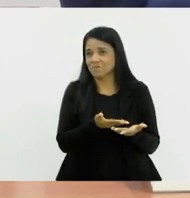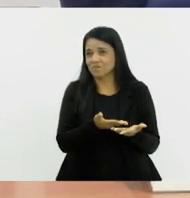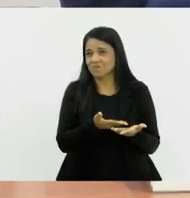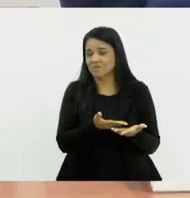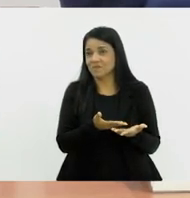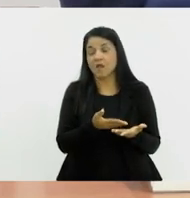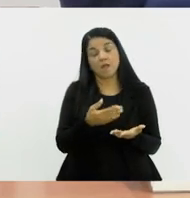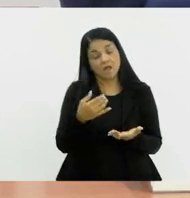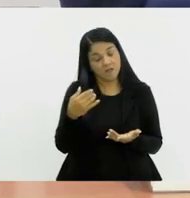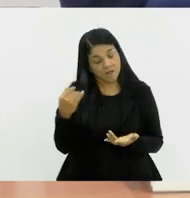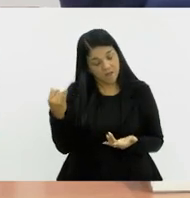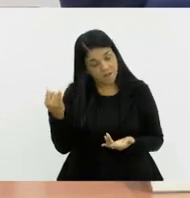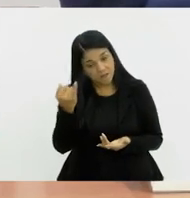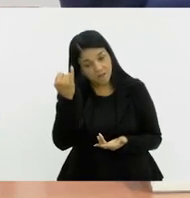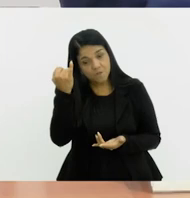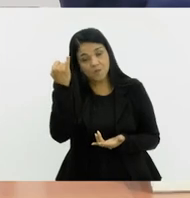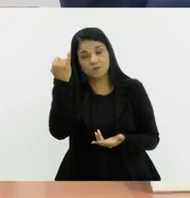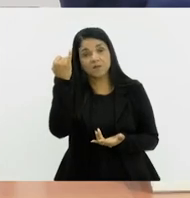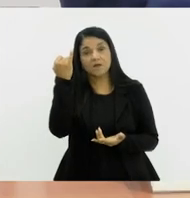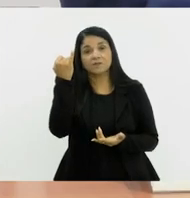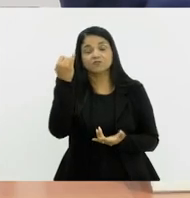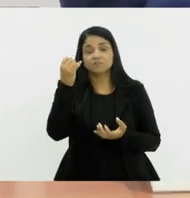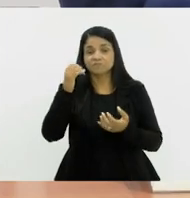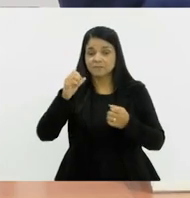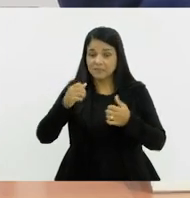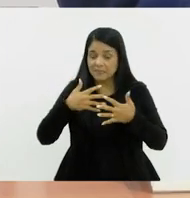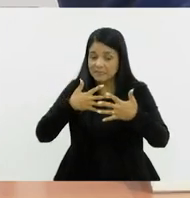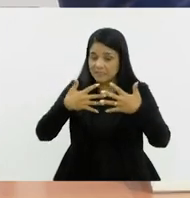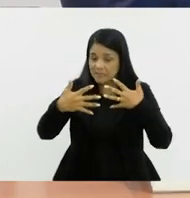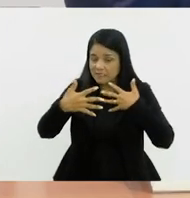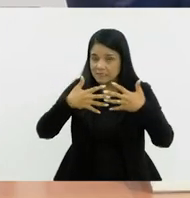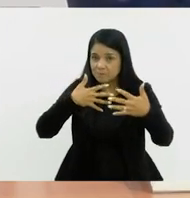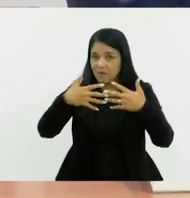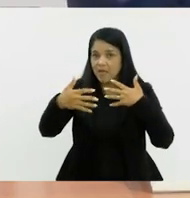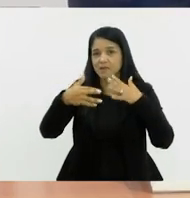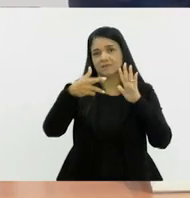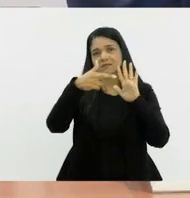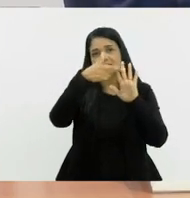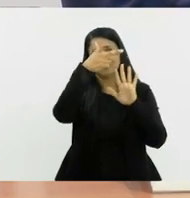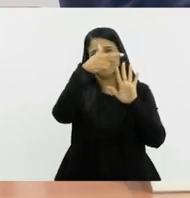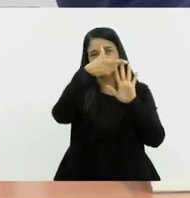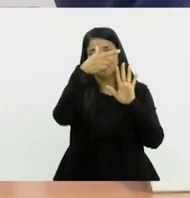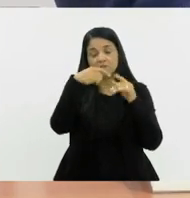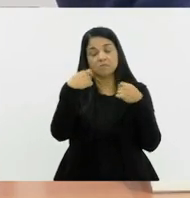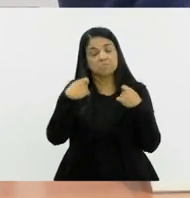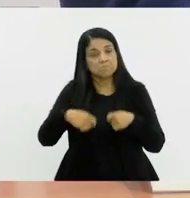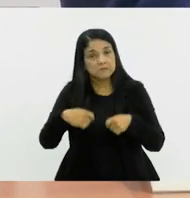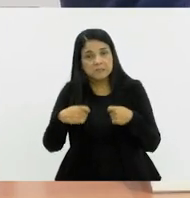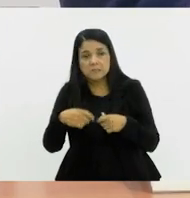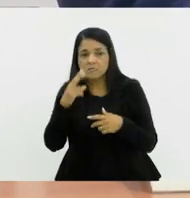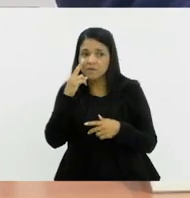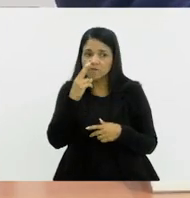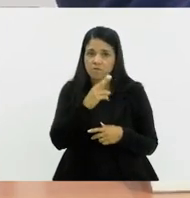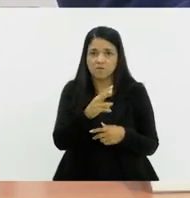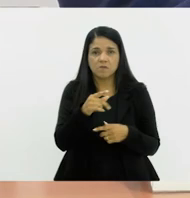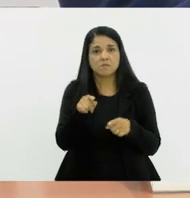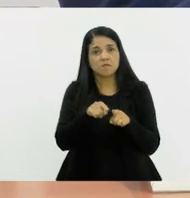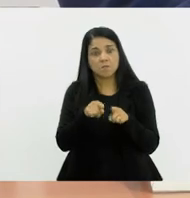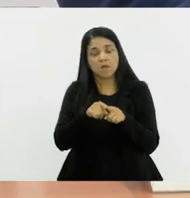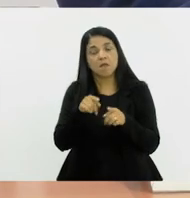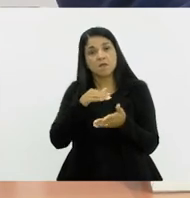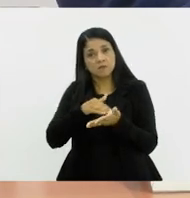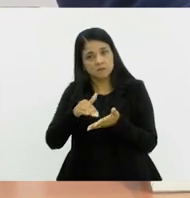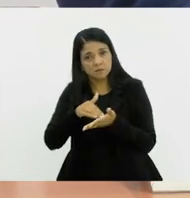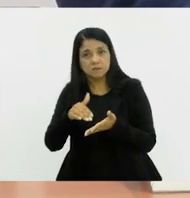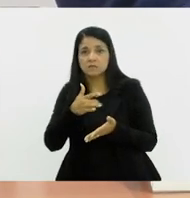é importante algum nível de transparência na resolução, porque isso as pessoas precisam ver, e há uma demanda, inclusive, da Secretaria de Estado de Saúde.